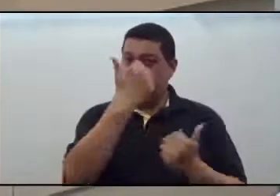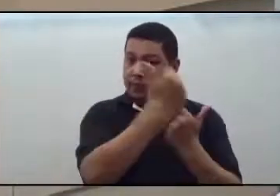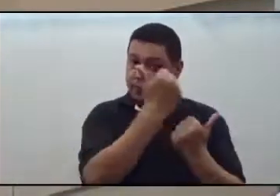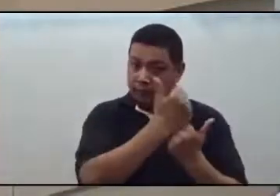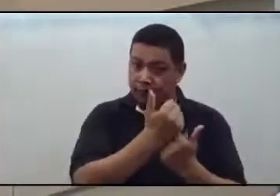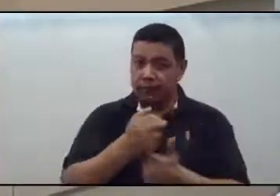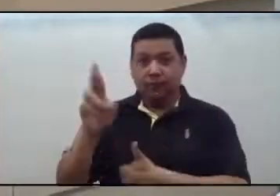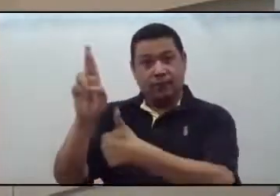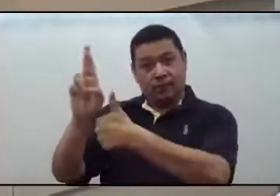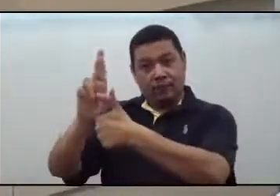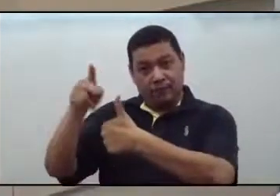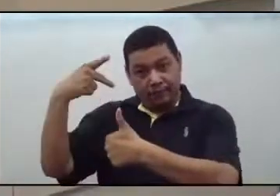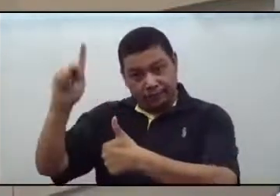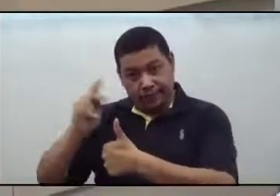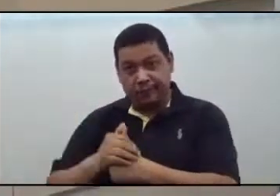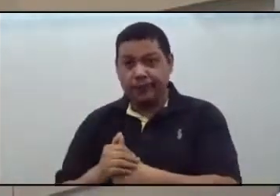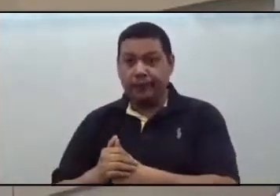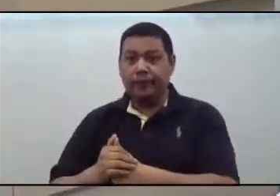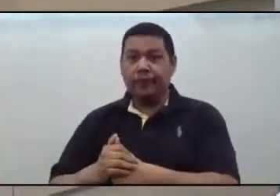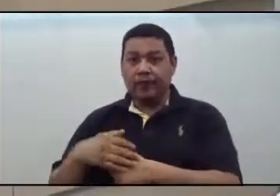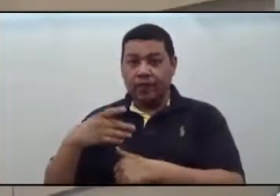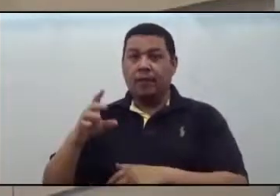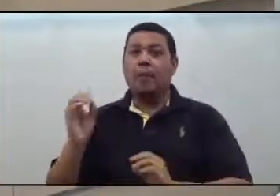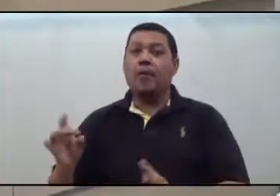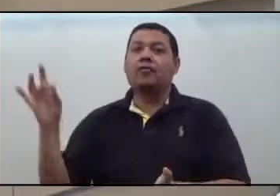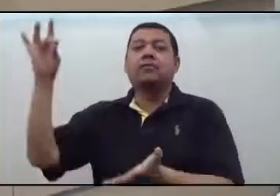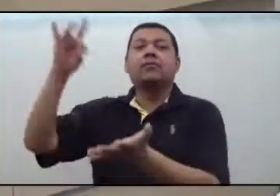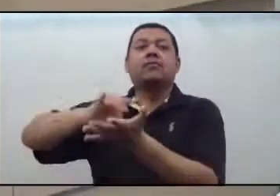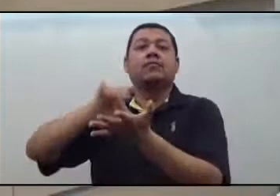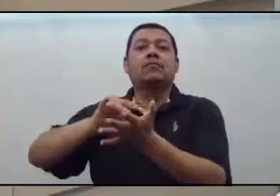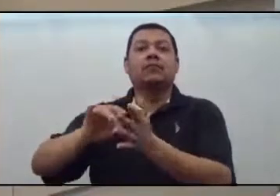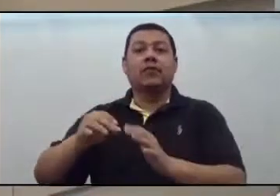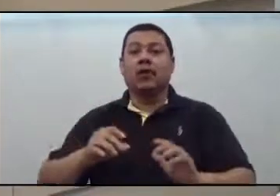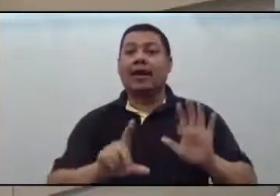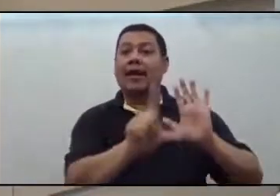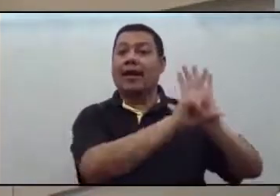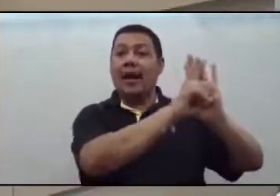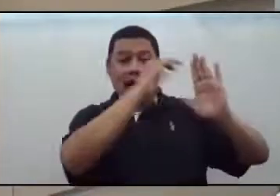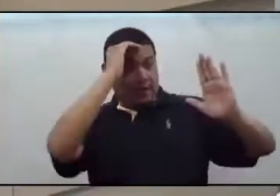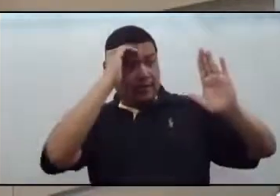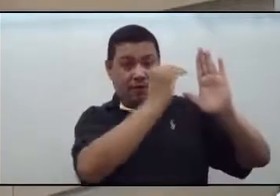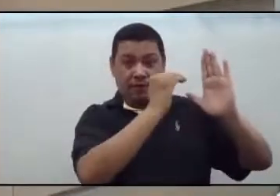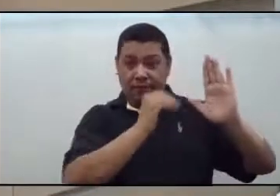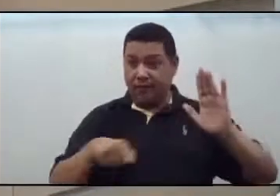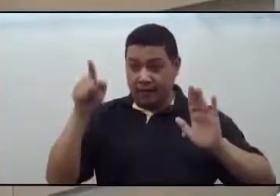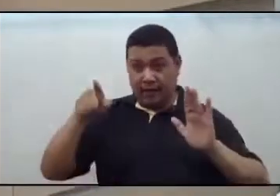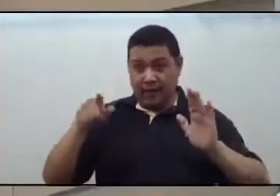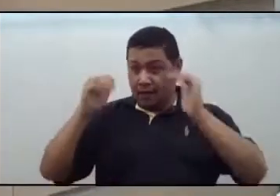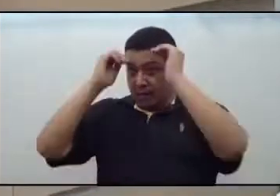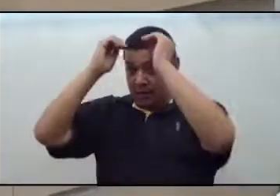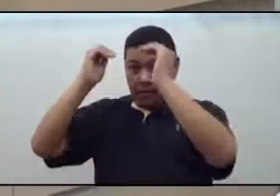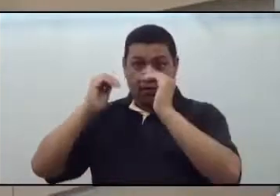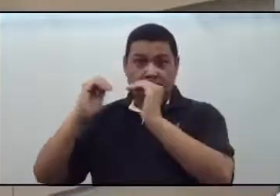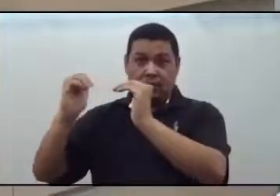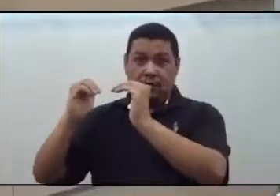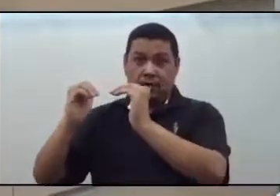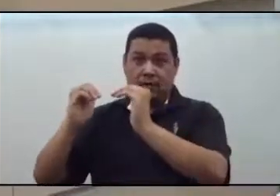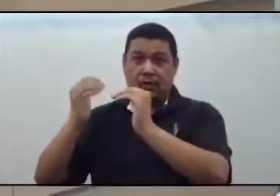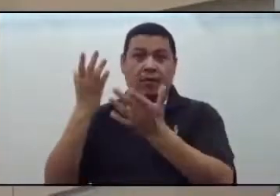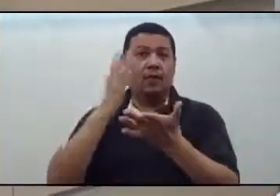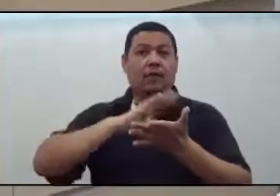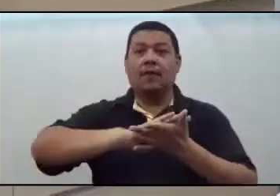procuradoria por trás, indicando a legalidade para ele. E ele segue da maneira que não prejudica